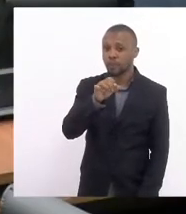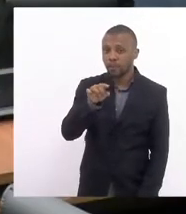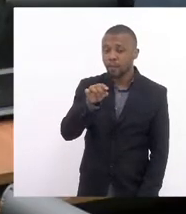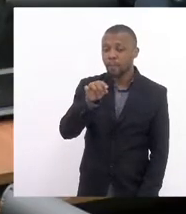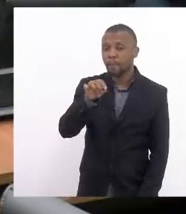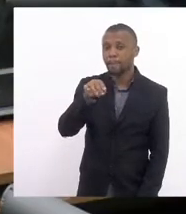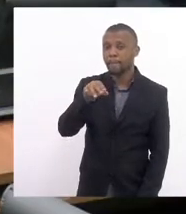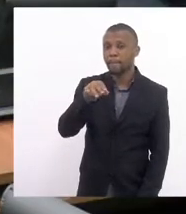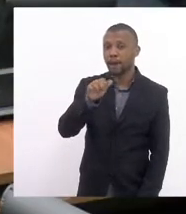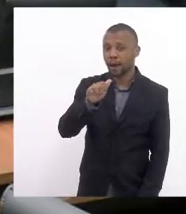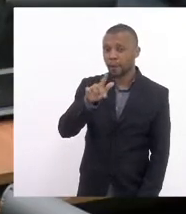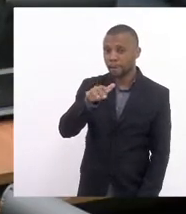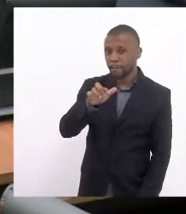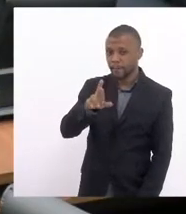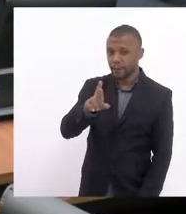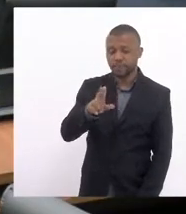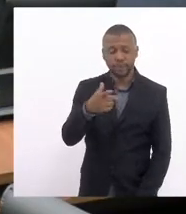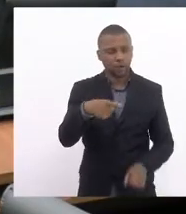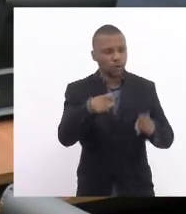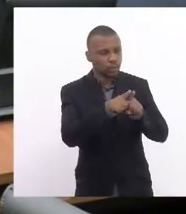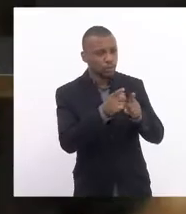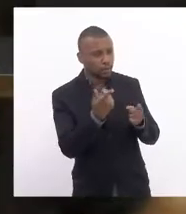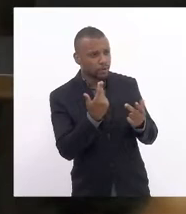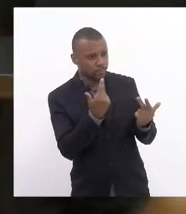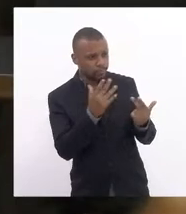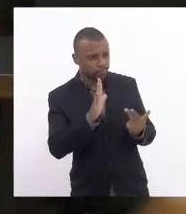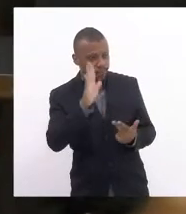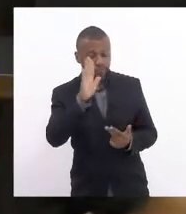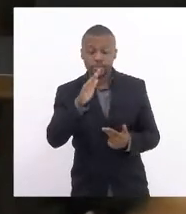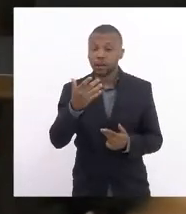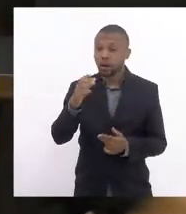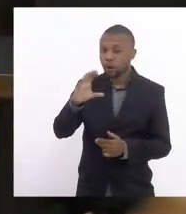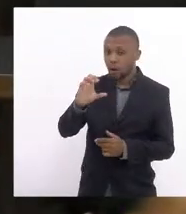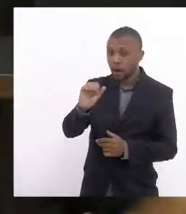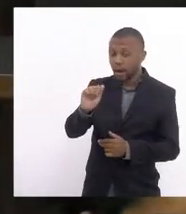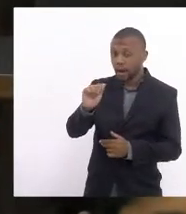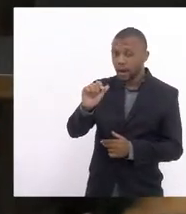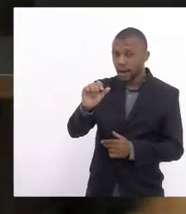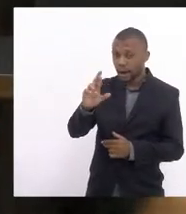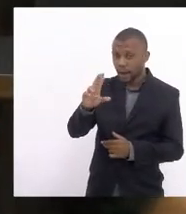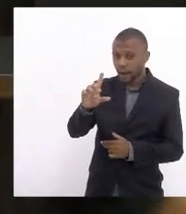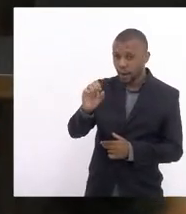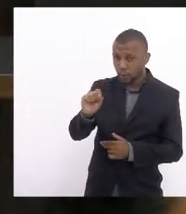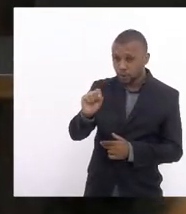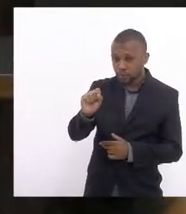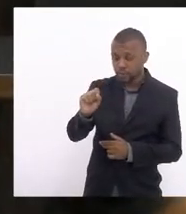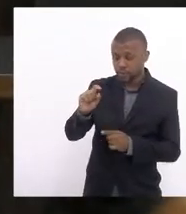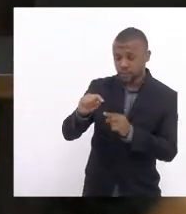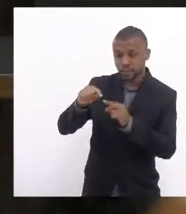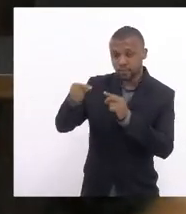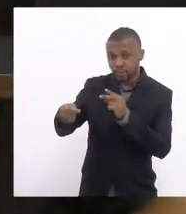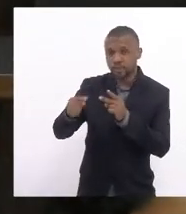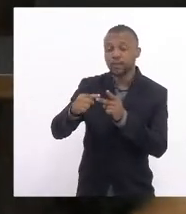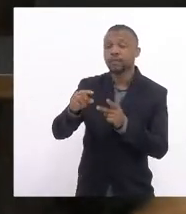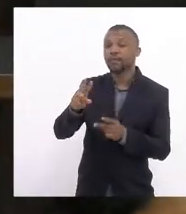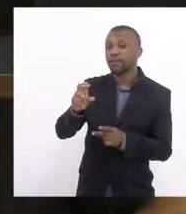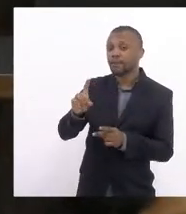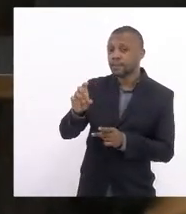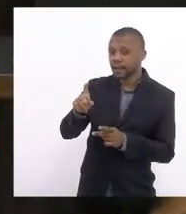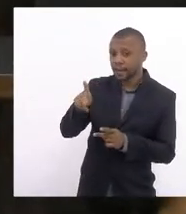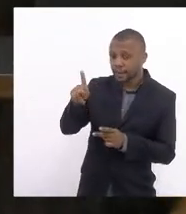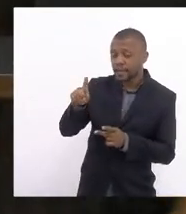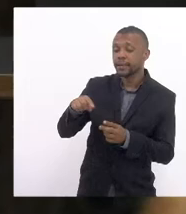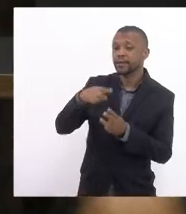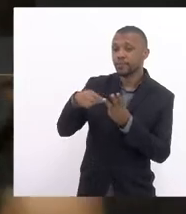Eu estou inscrito também, né, presidente? Deputado Carlos Mink, é depois do Valdec, depois do Jaumir, o Valdec, depois Vossa Excelência.